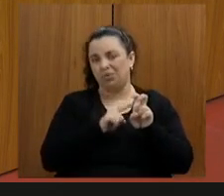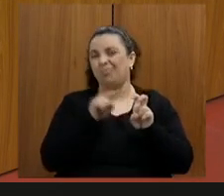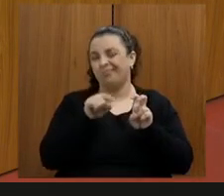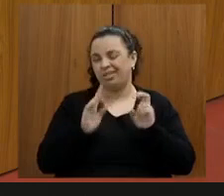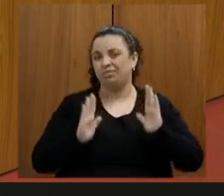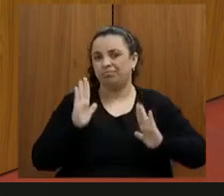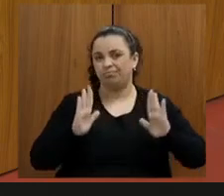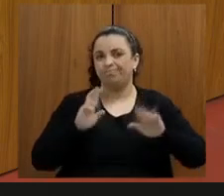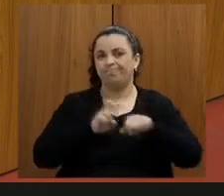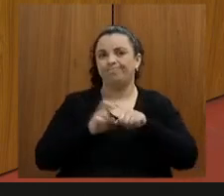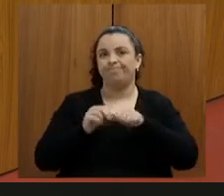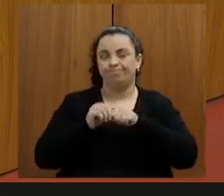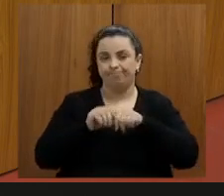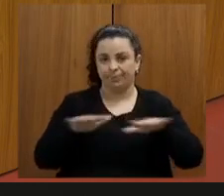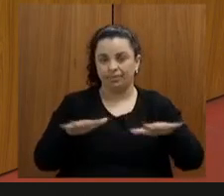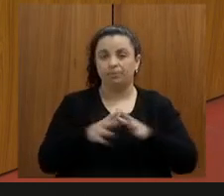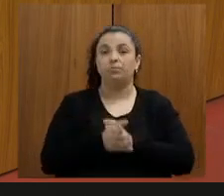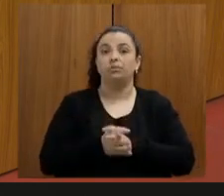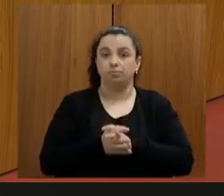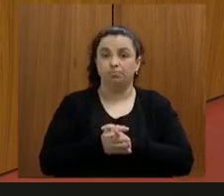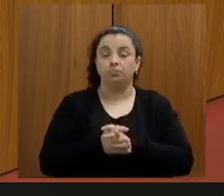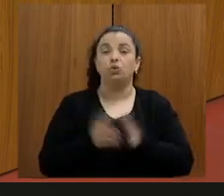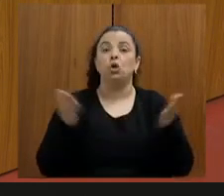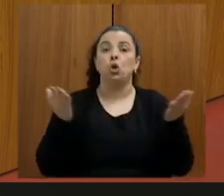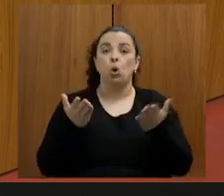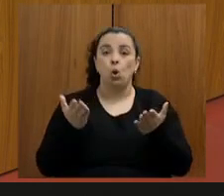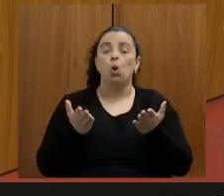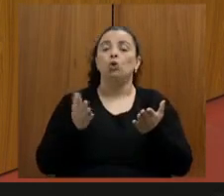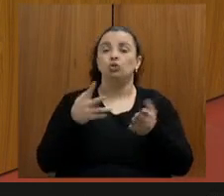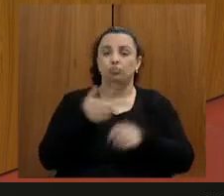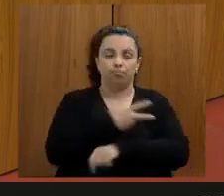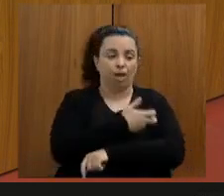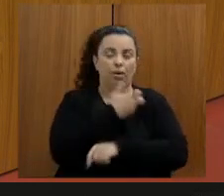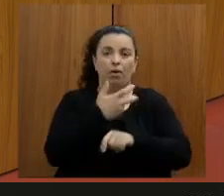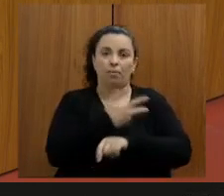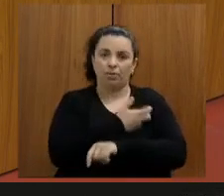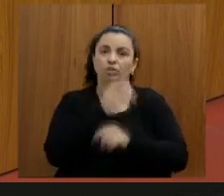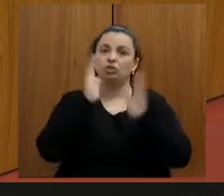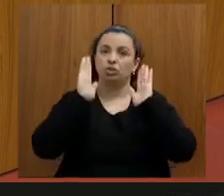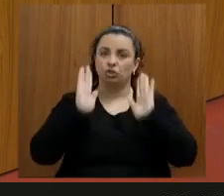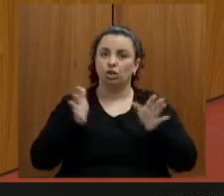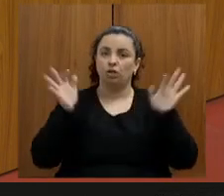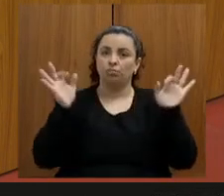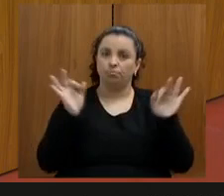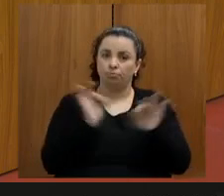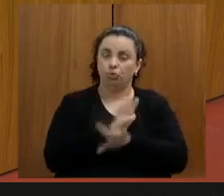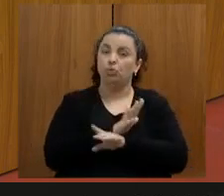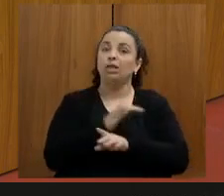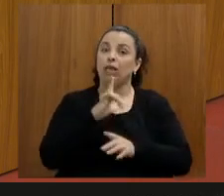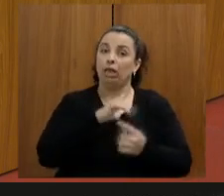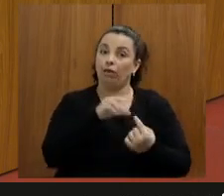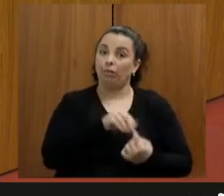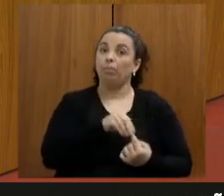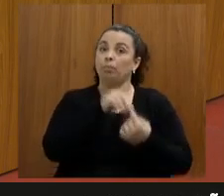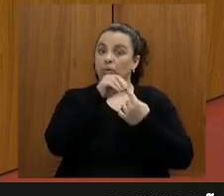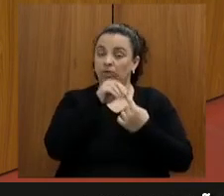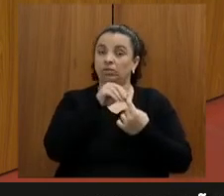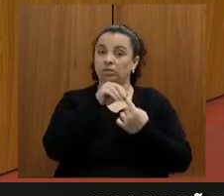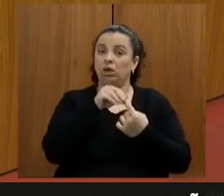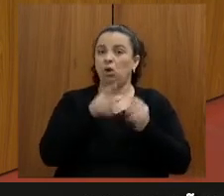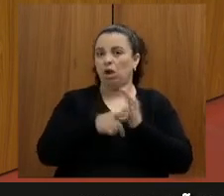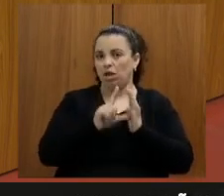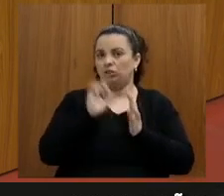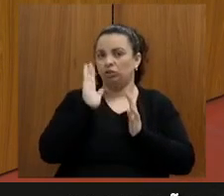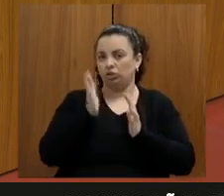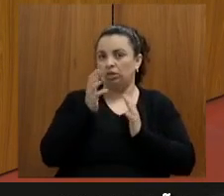de pandemia e o a vossa vacinação que foi colocada de maneira priorizada como também já externamos